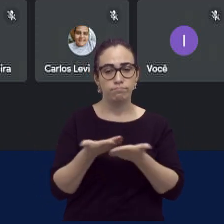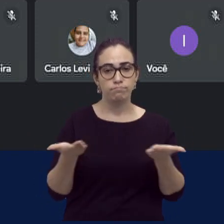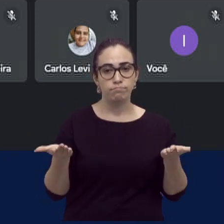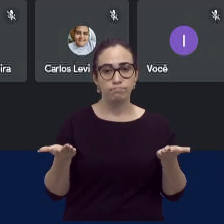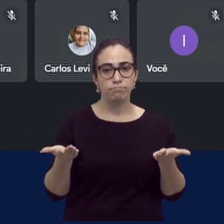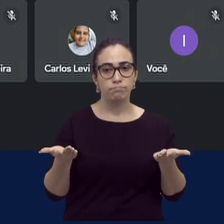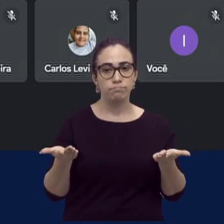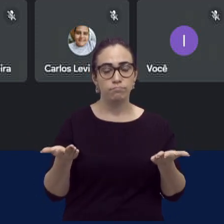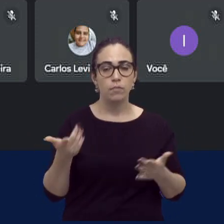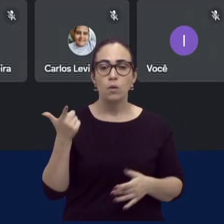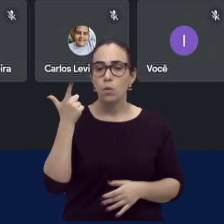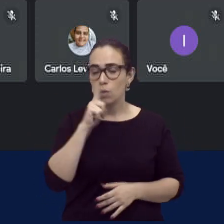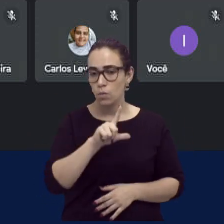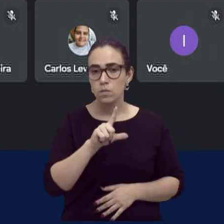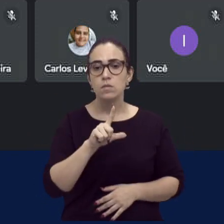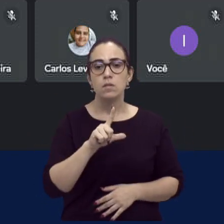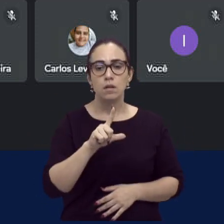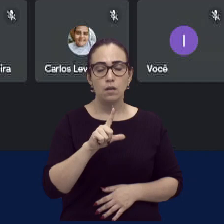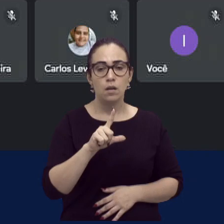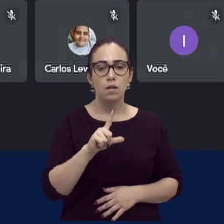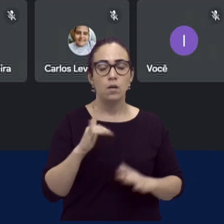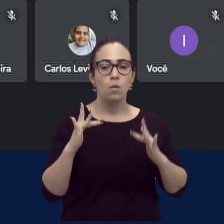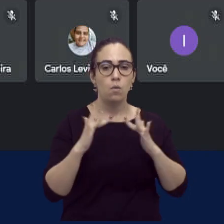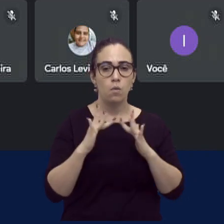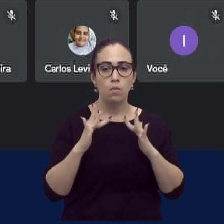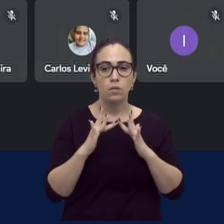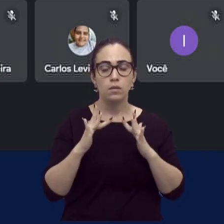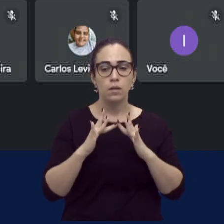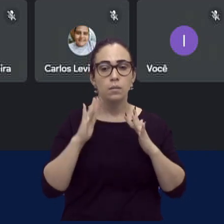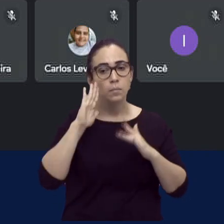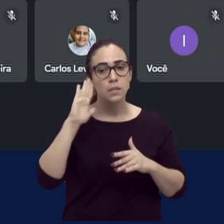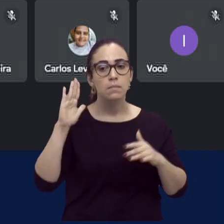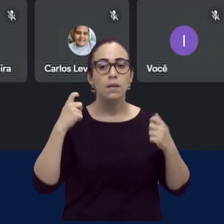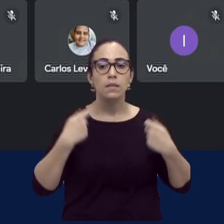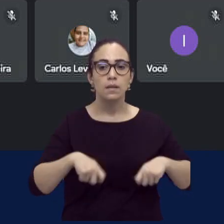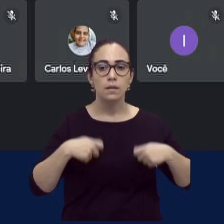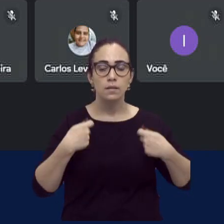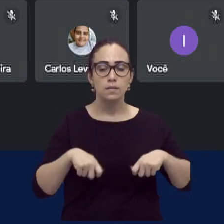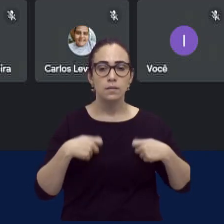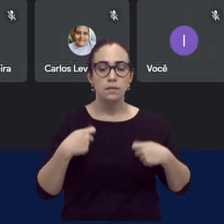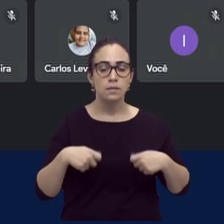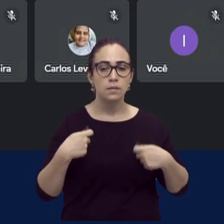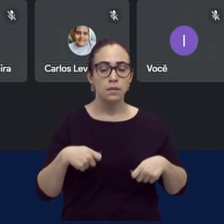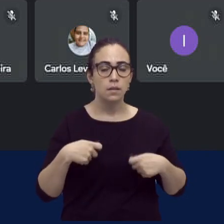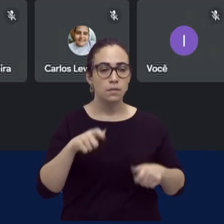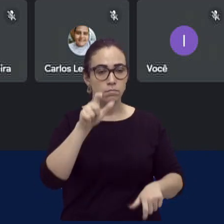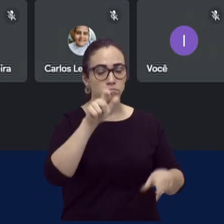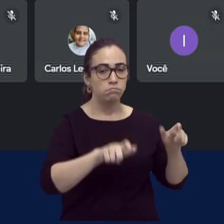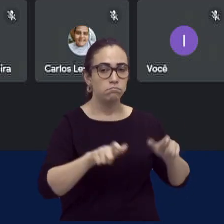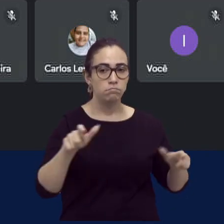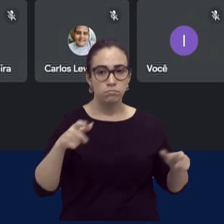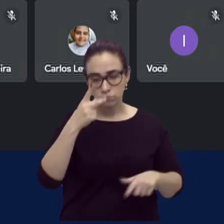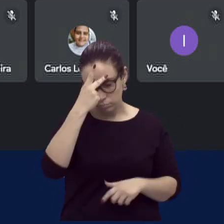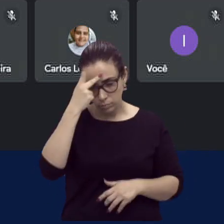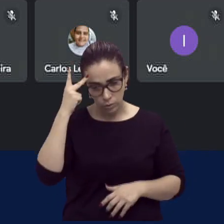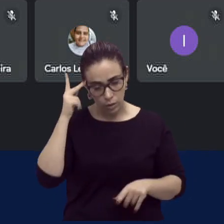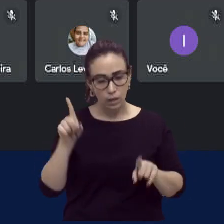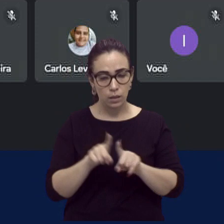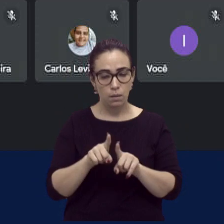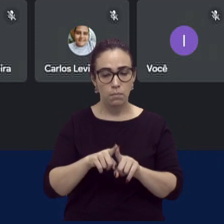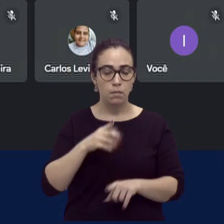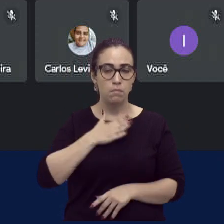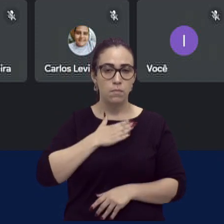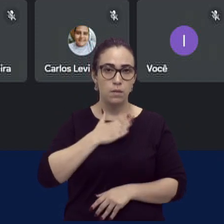gente consegue escutar as necessidades mais profundas, tanto nossa como da